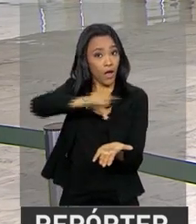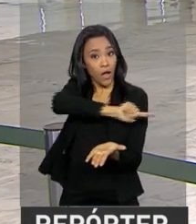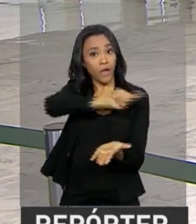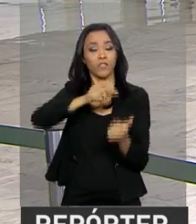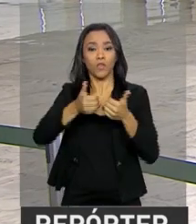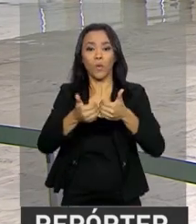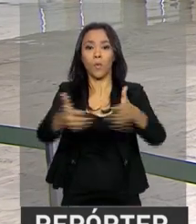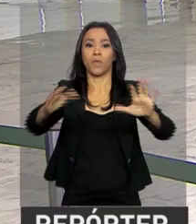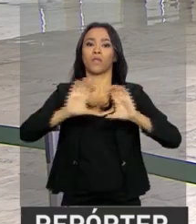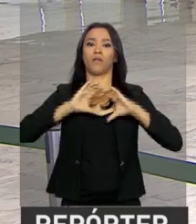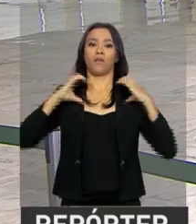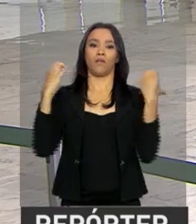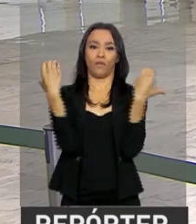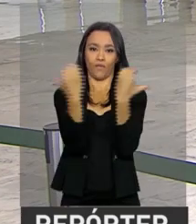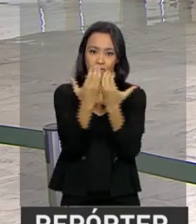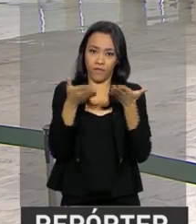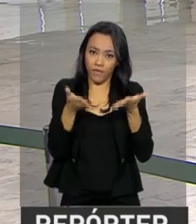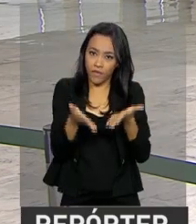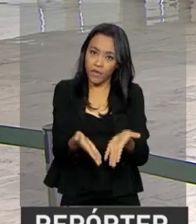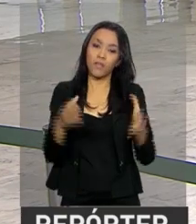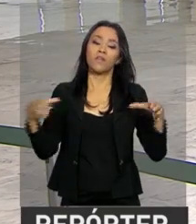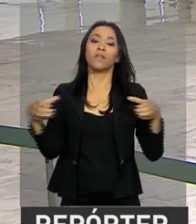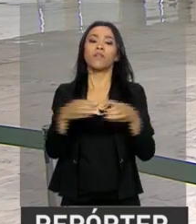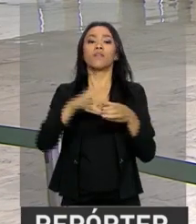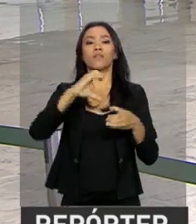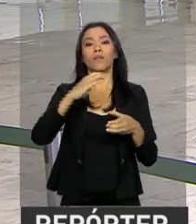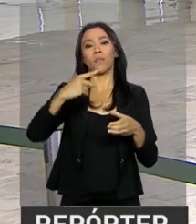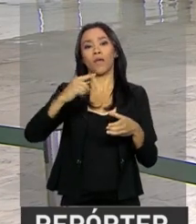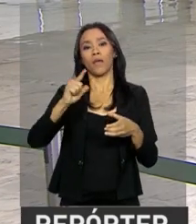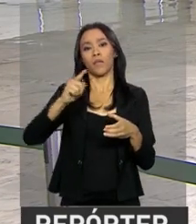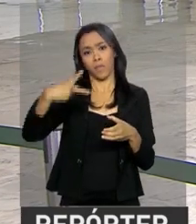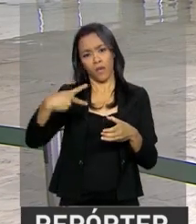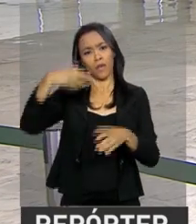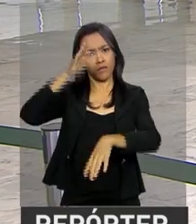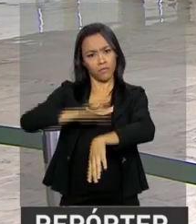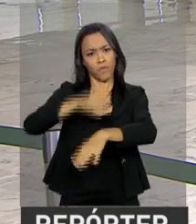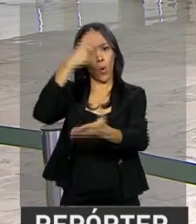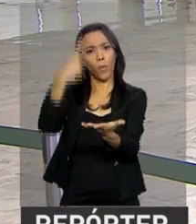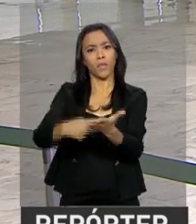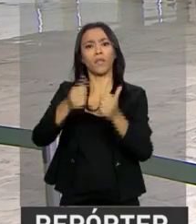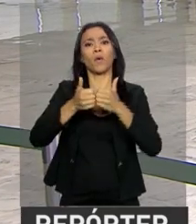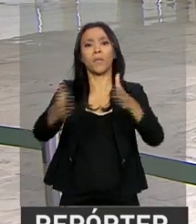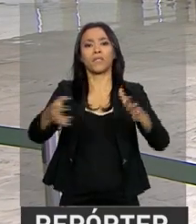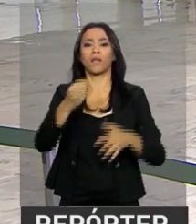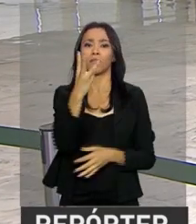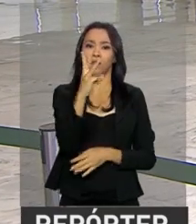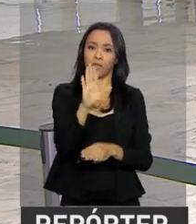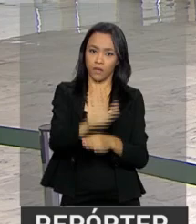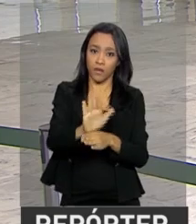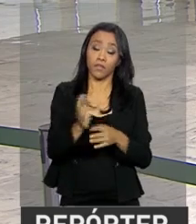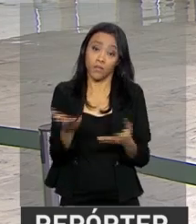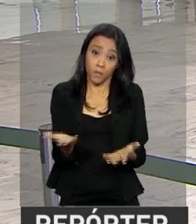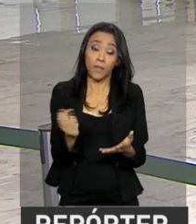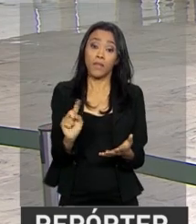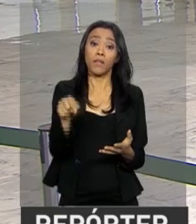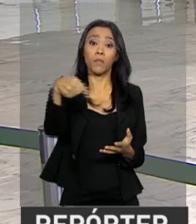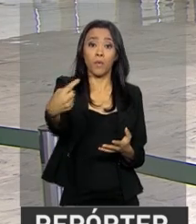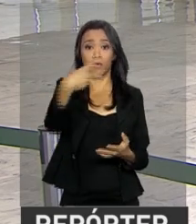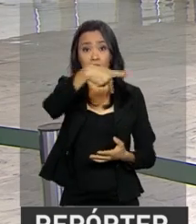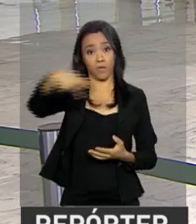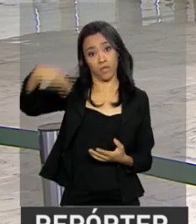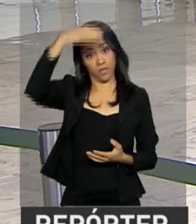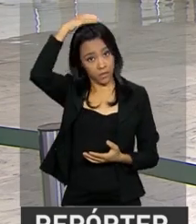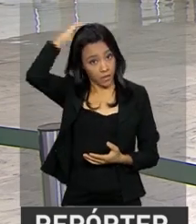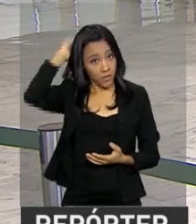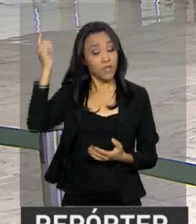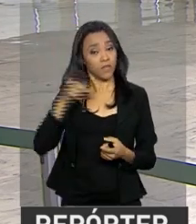início da Cúpula da conferência da cplp que tá marcada então paraas 3 horas da tarde e aí o presidente comanda essa